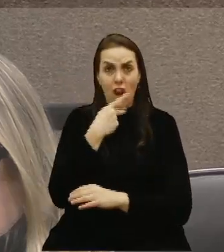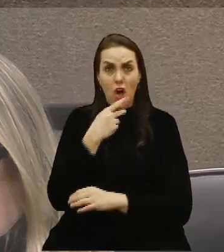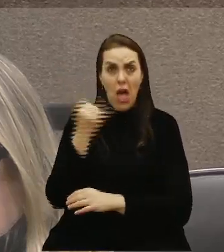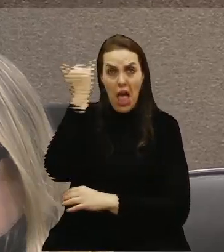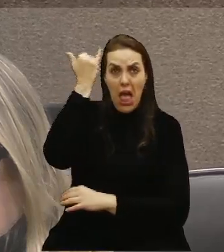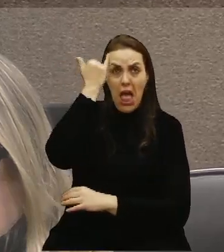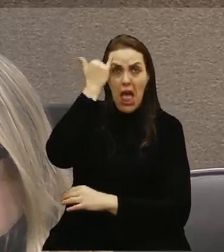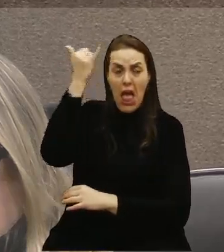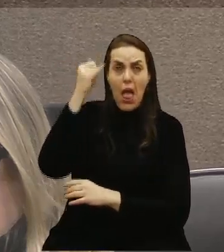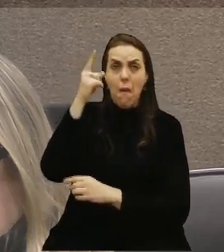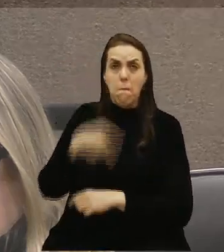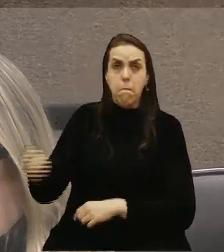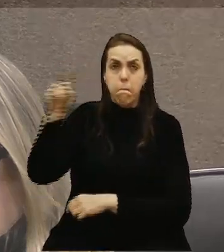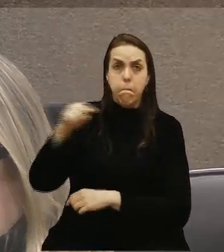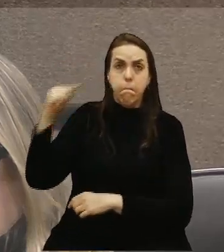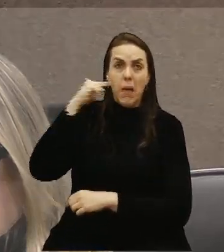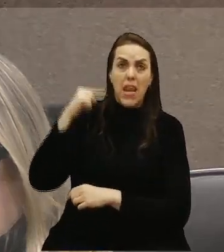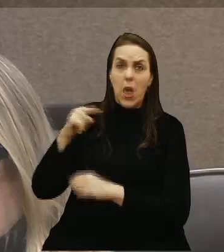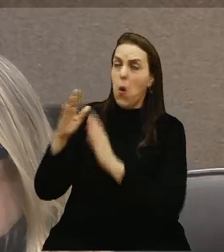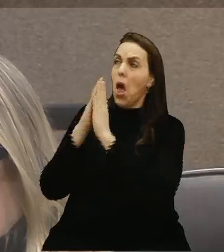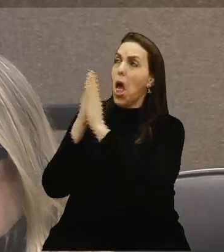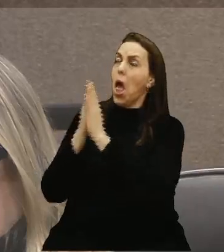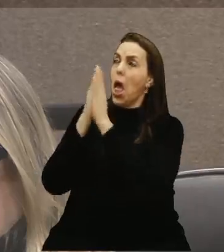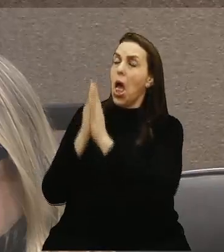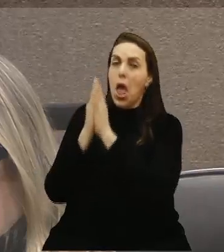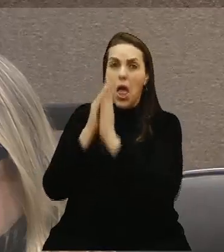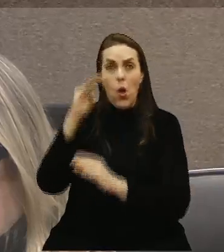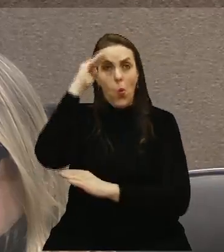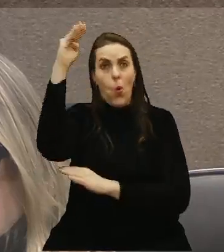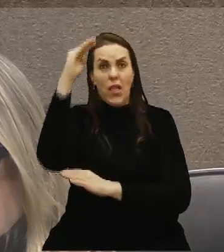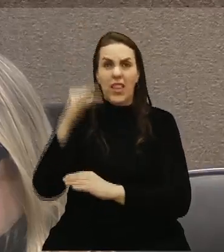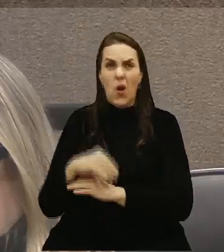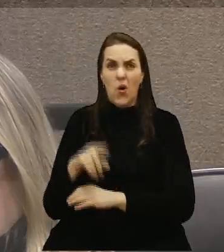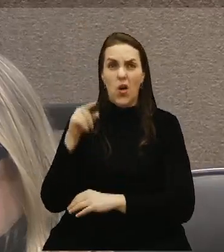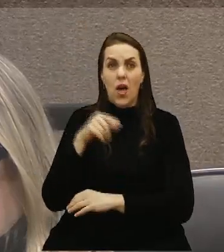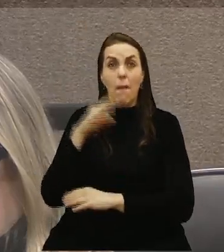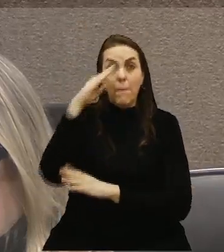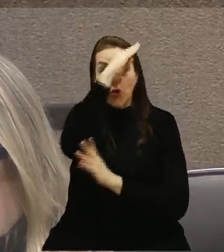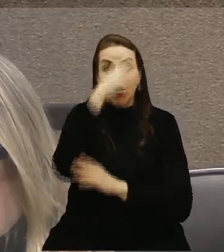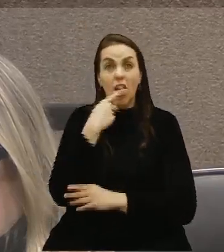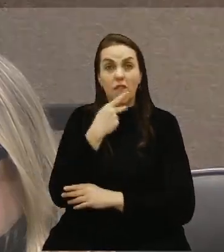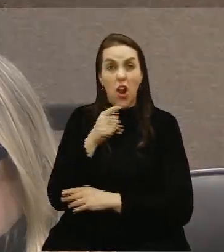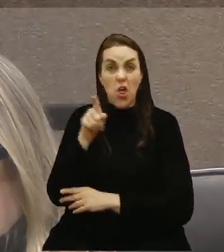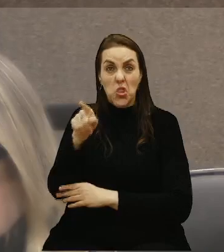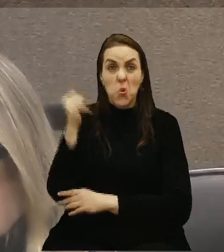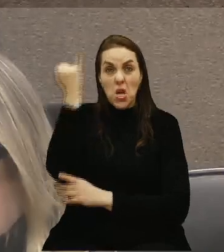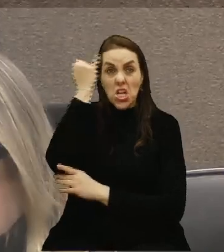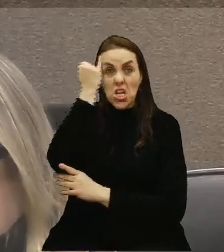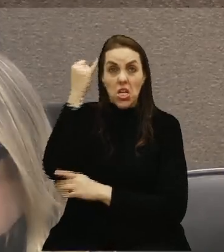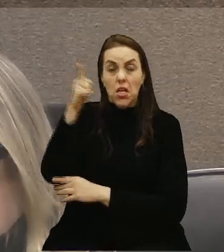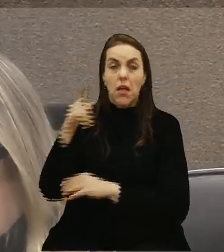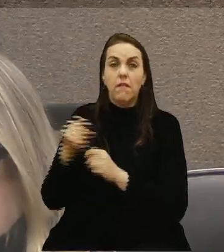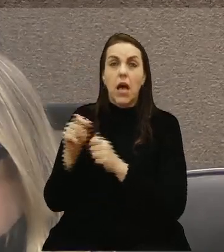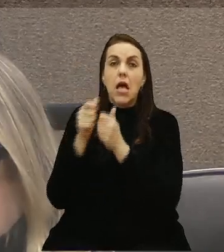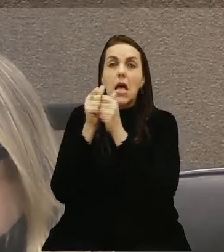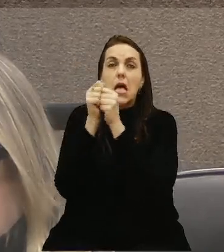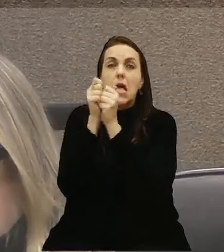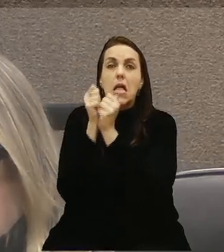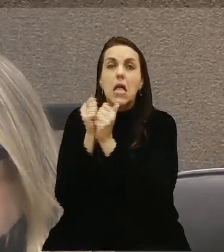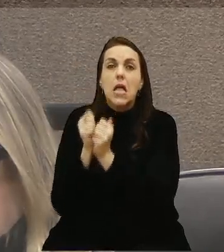para um pneu. Que ficavam rezando na frente do quartel. E o Bolsonaro chamou de trouxa. Ficavam rezando tercinho na frente do